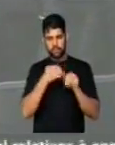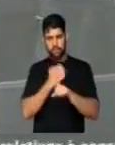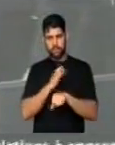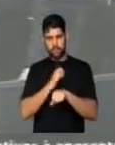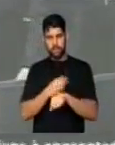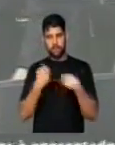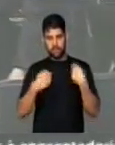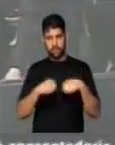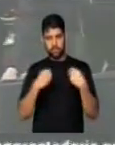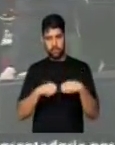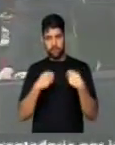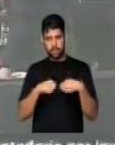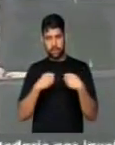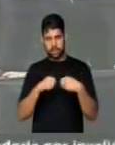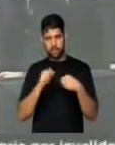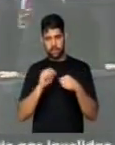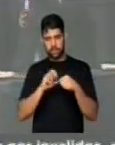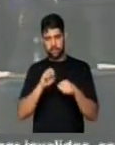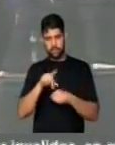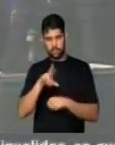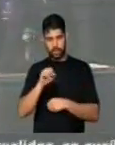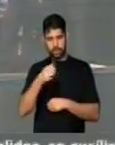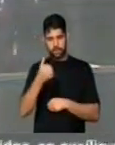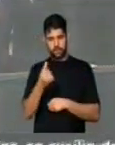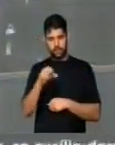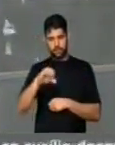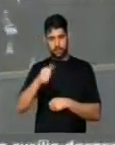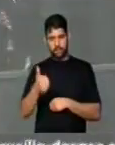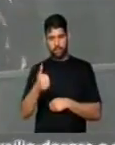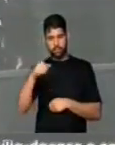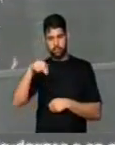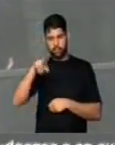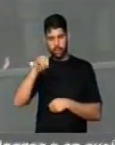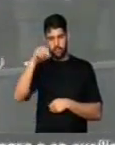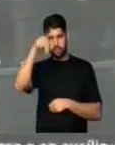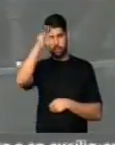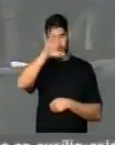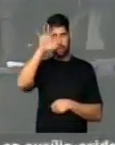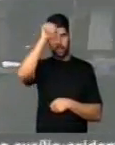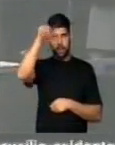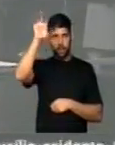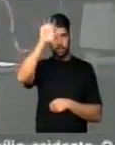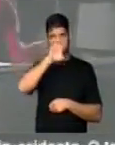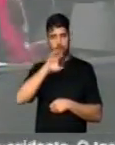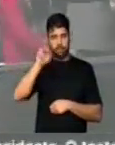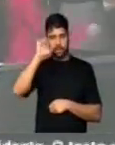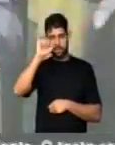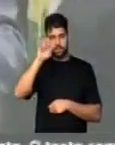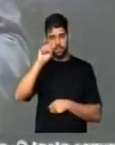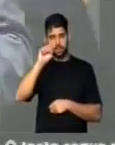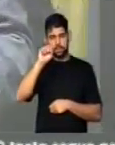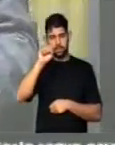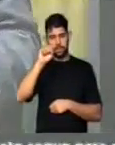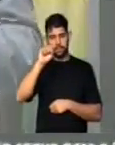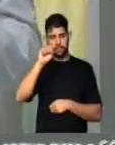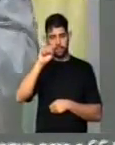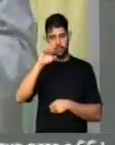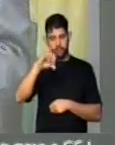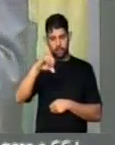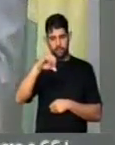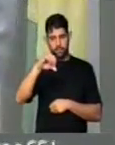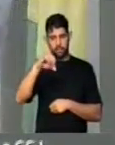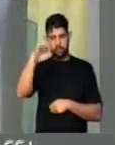deve Sul, Sudeste 91, Norte, Nordeste e Centro-Oeste 9.